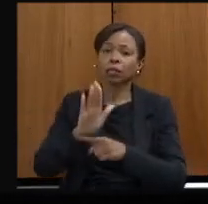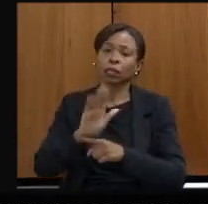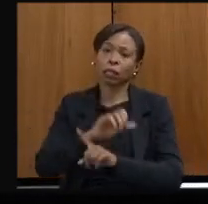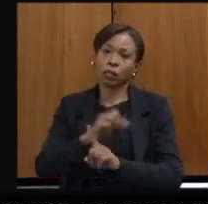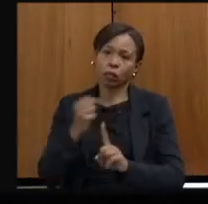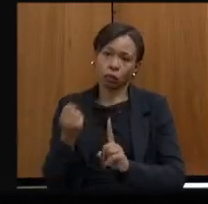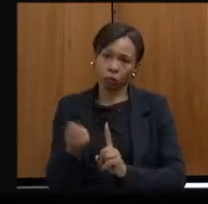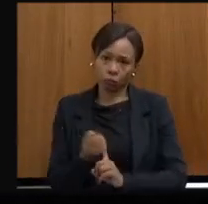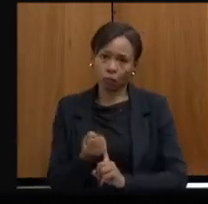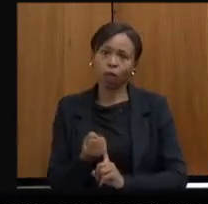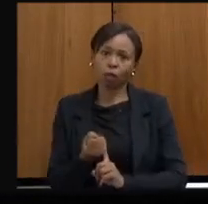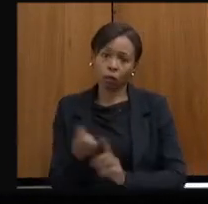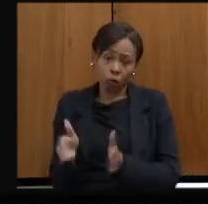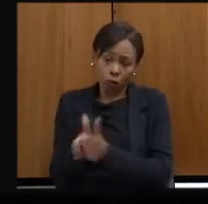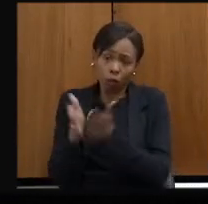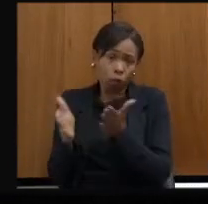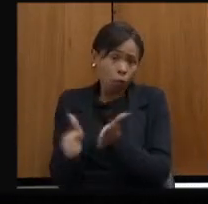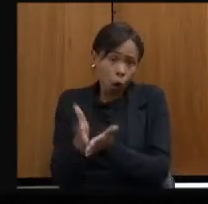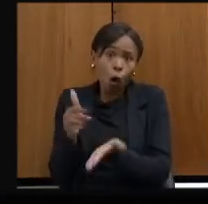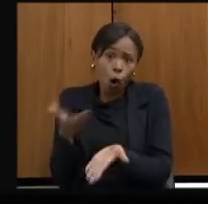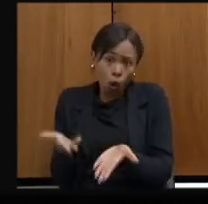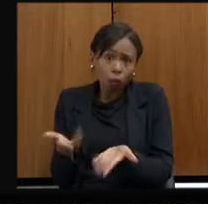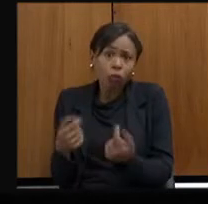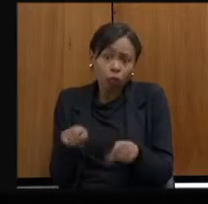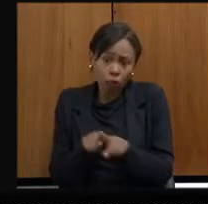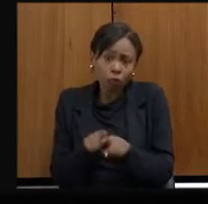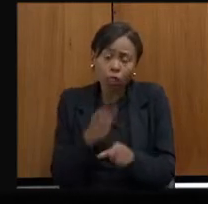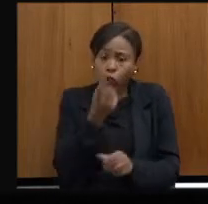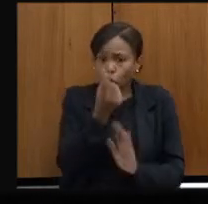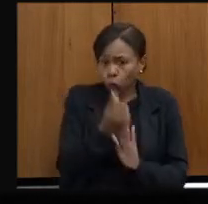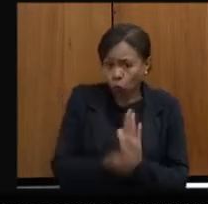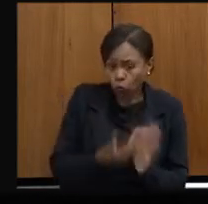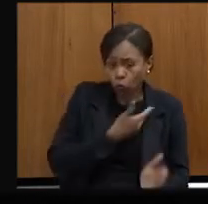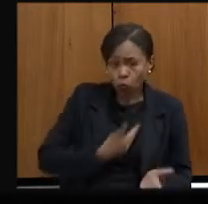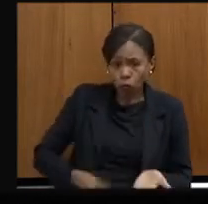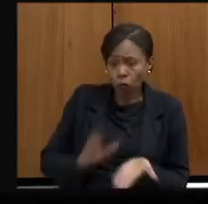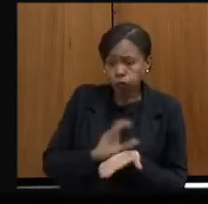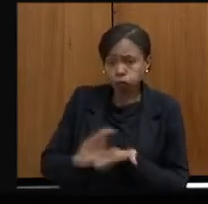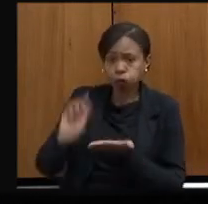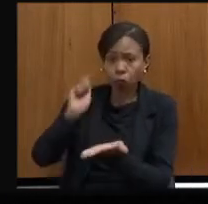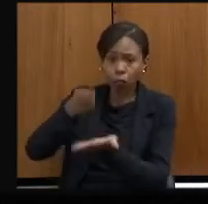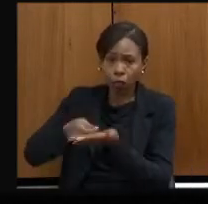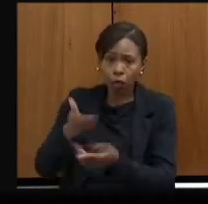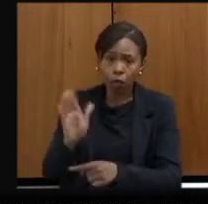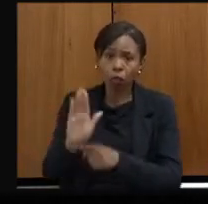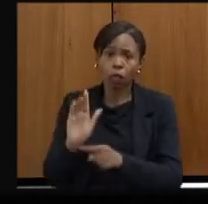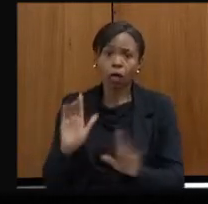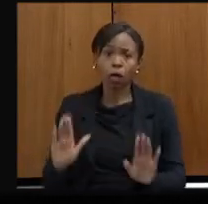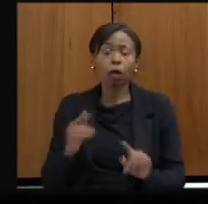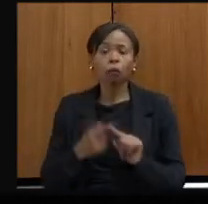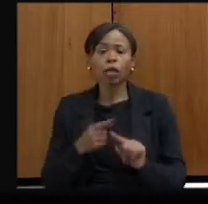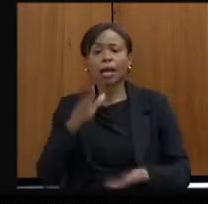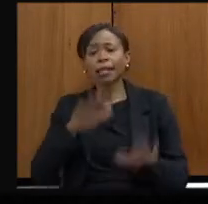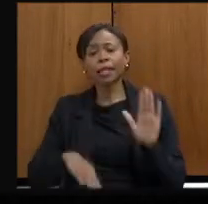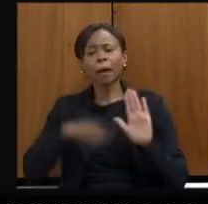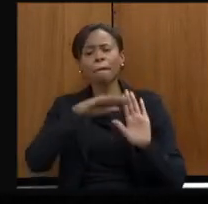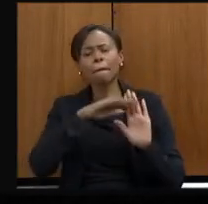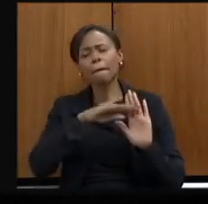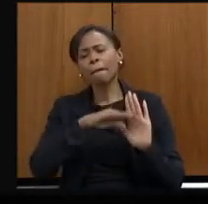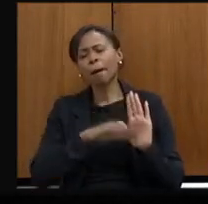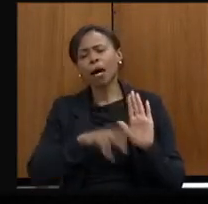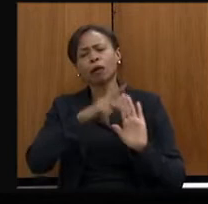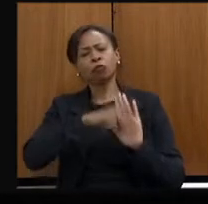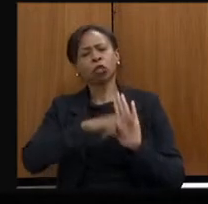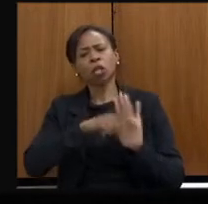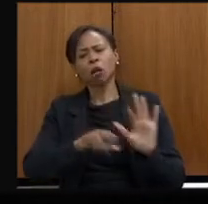social, colocar o pobre no orçamento público, essa é uma questão. Porque às vezes a gente tem boas construções de programas,